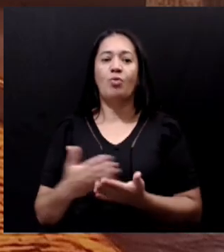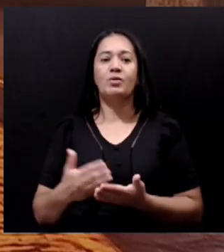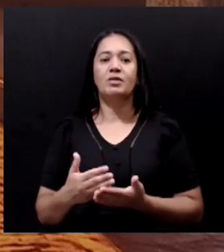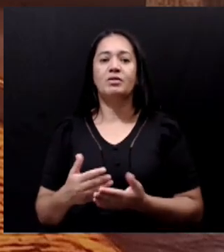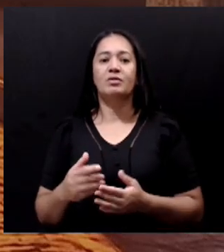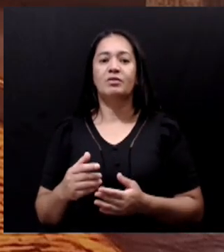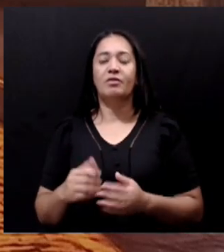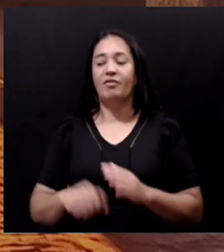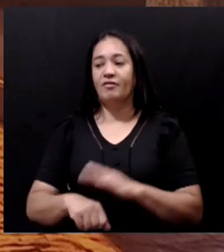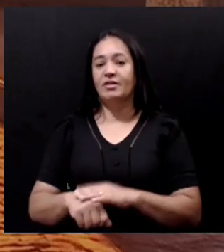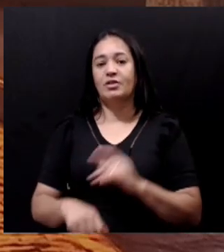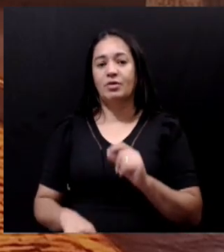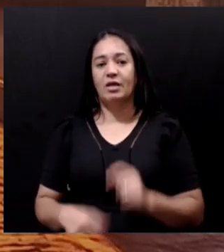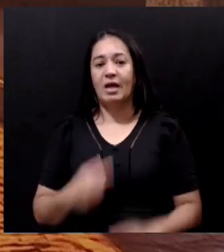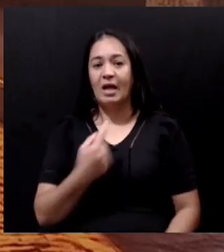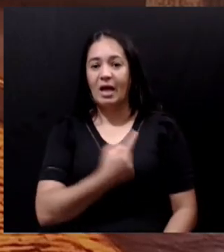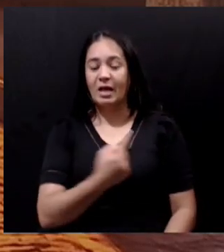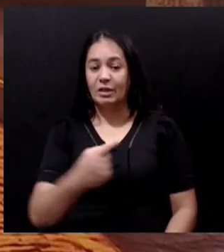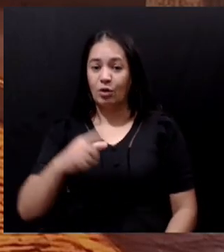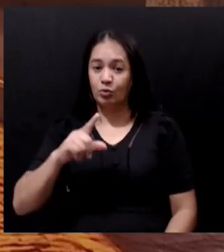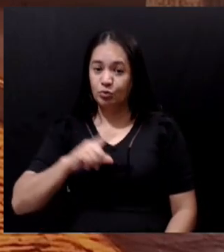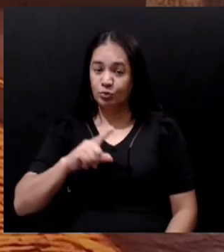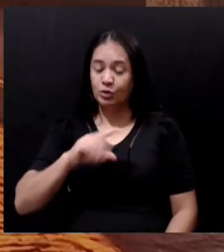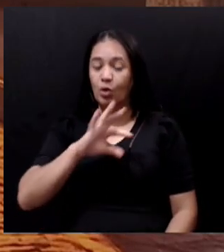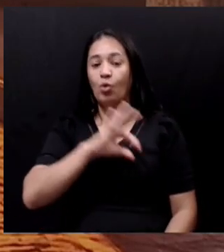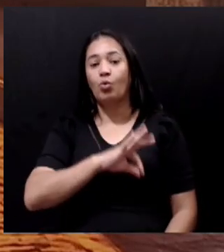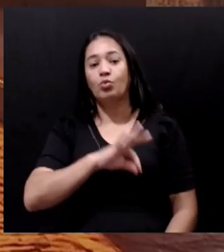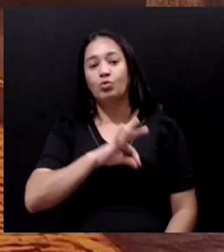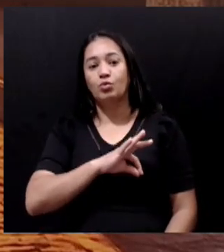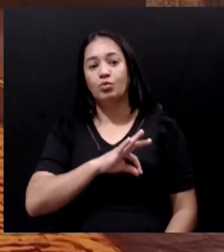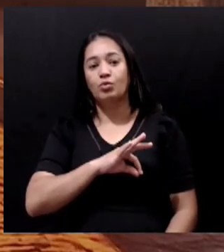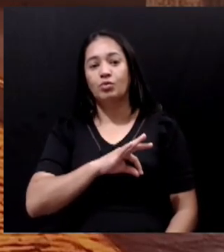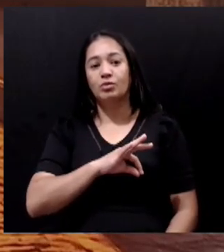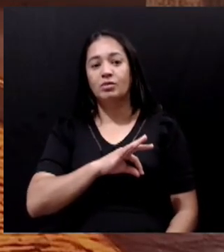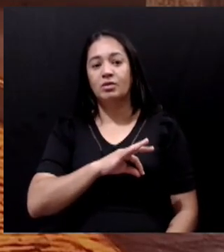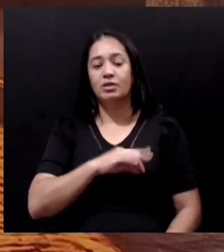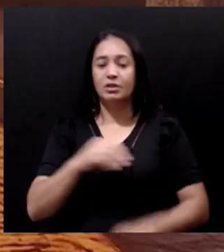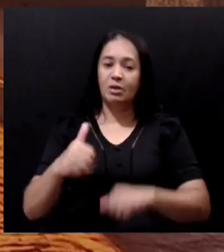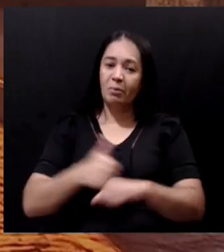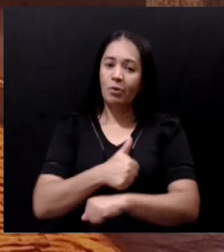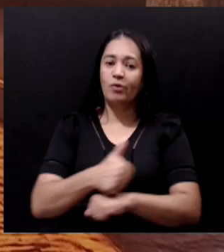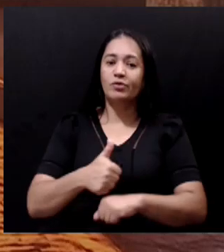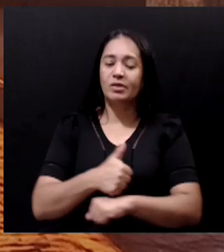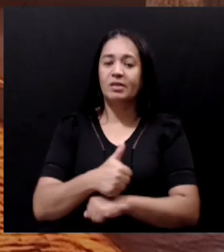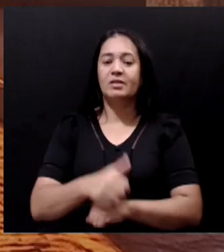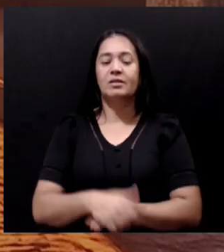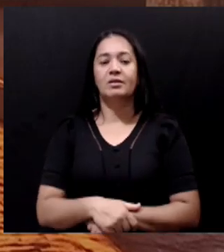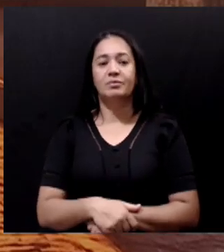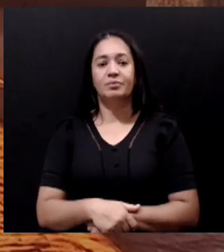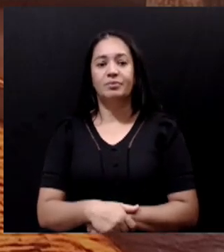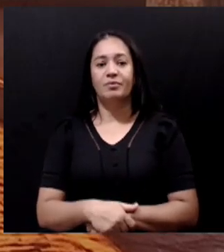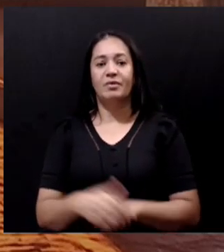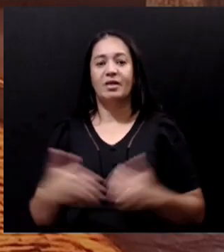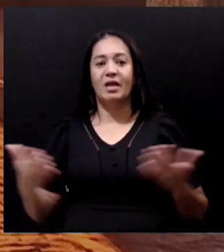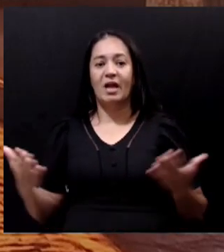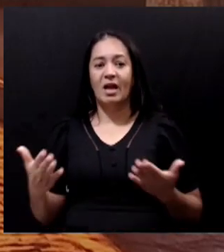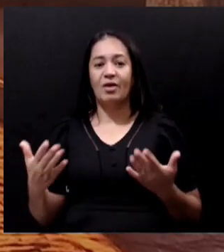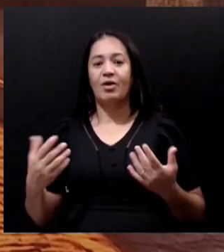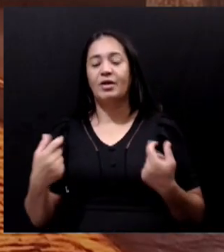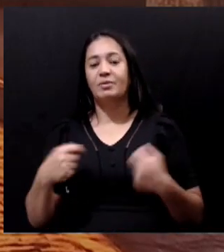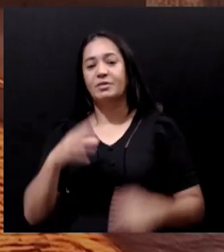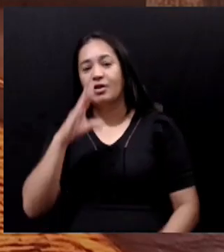cada um ter um salário, né? Se profissionalizar, né? Sim. Aí agora vai ter que ter funcionário, né?